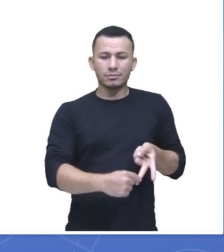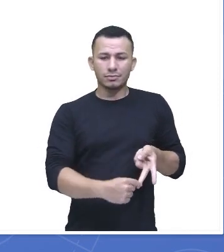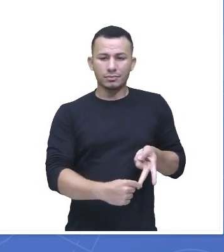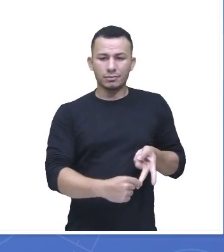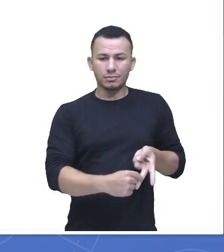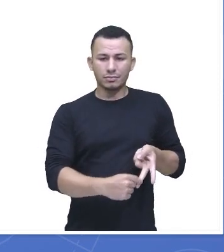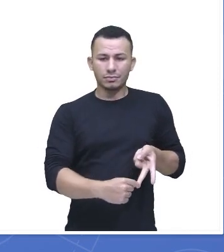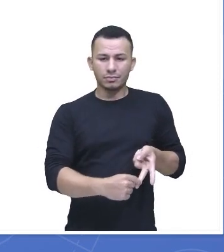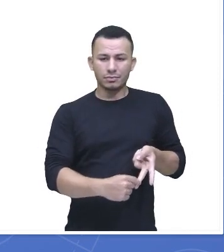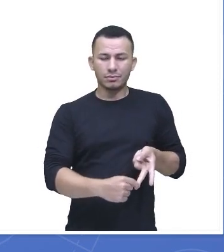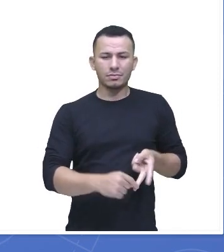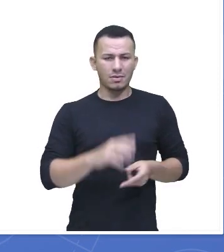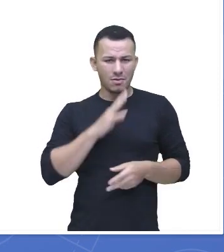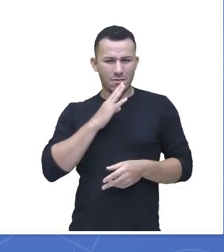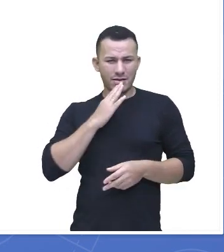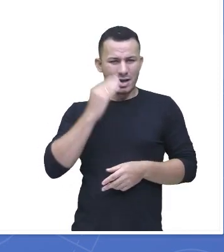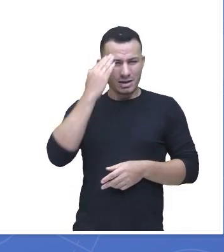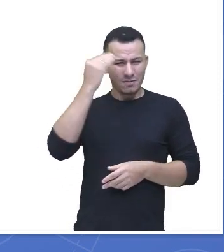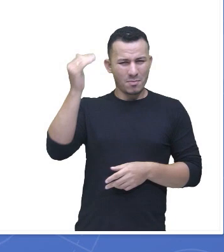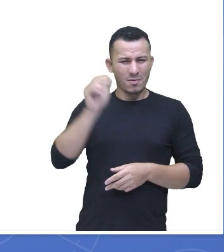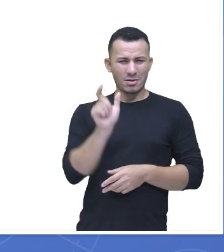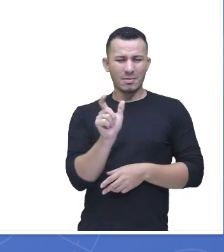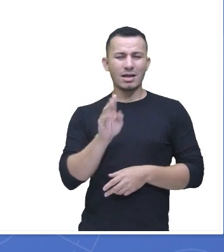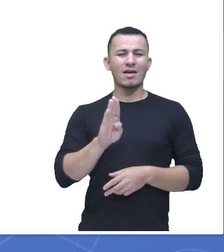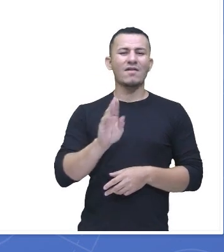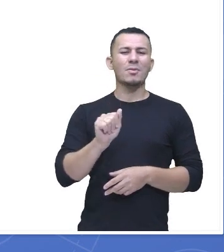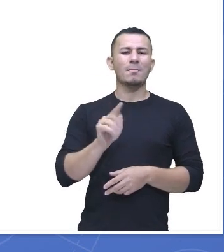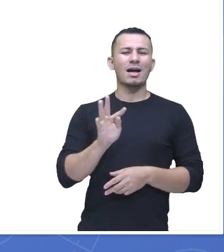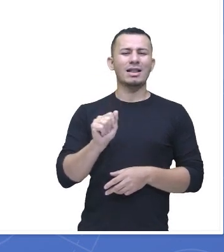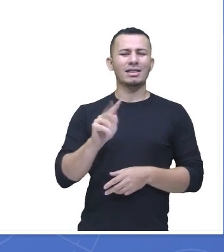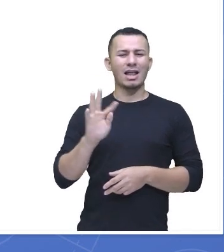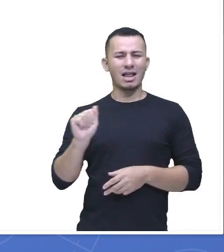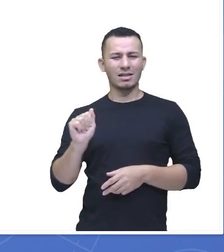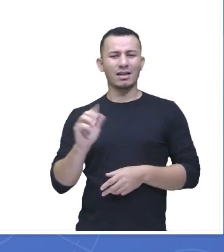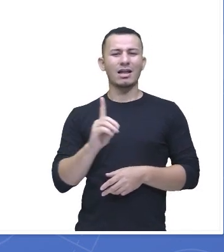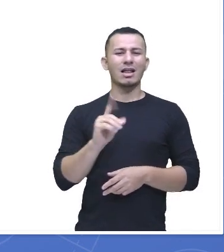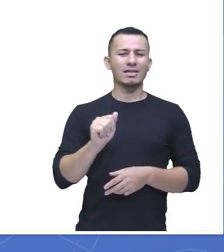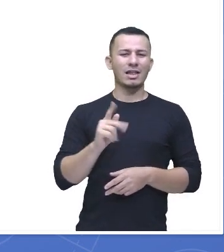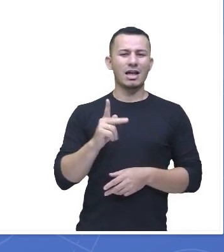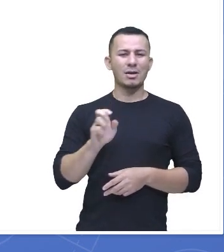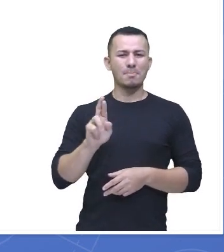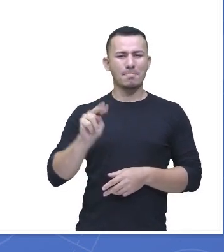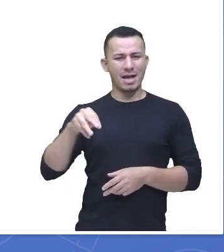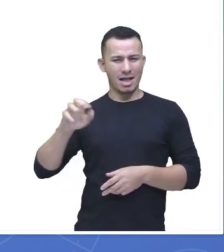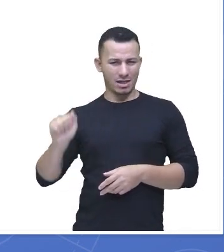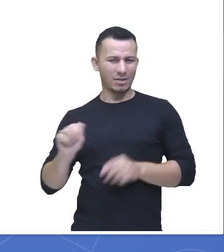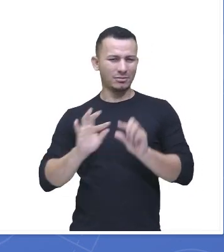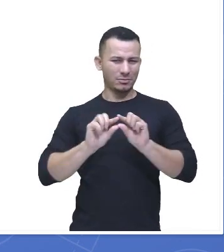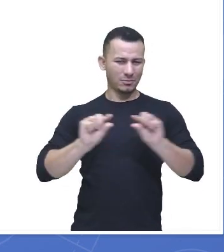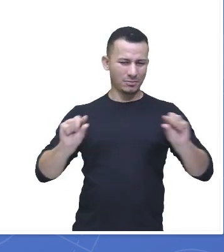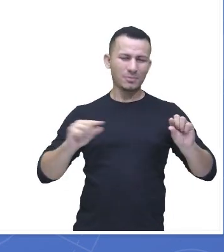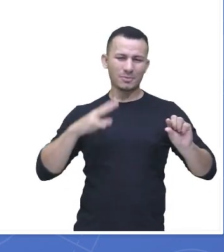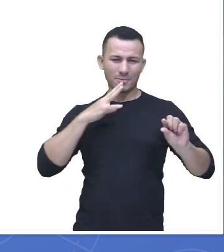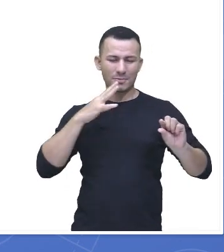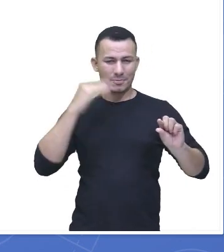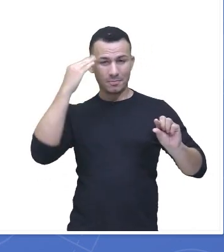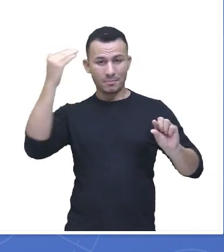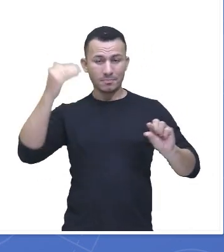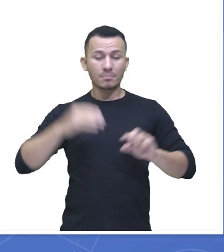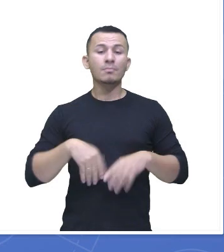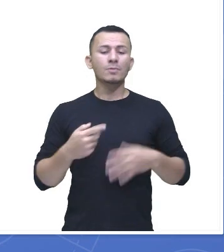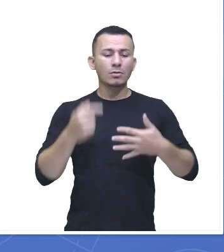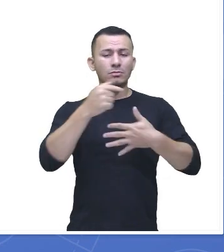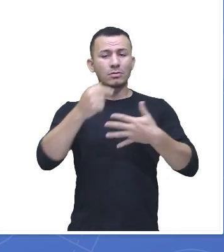o músculo da batata da perna, tá bom? A gente conhece dessa forma, né? Então, ó, vocês puderam ver